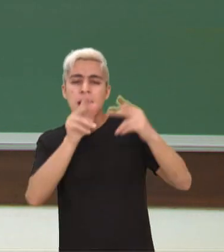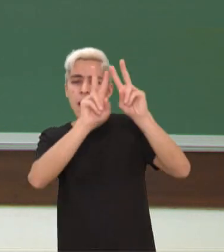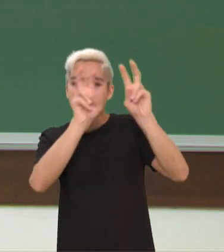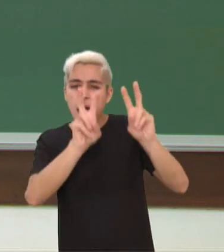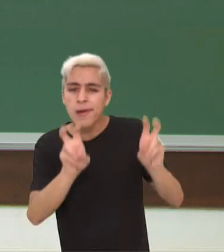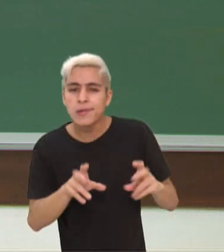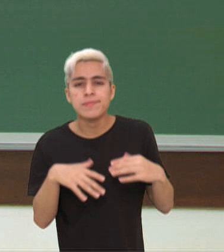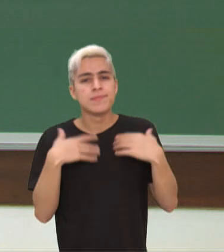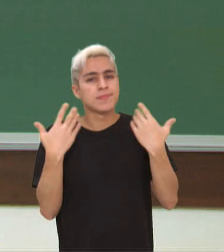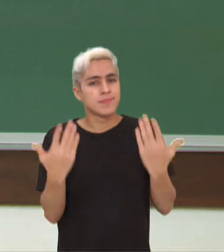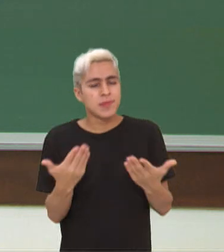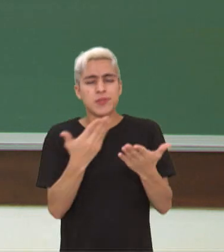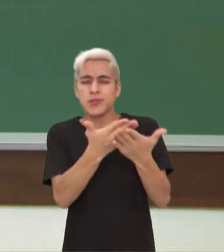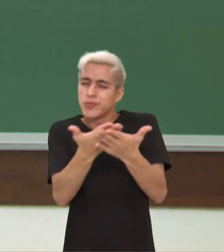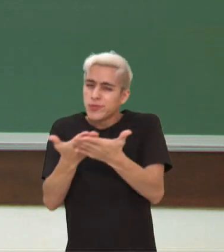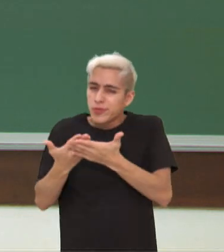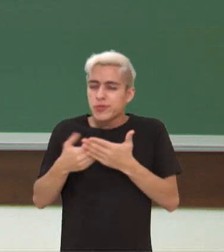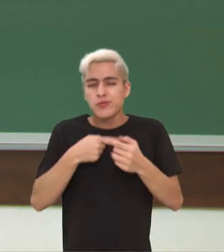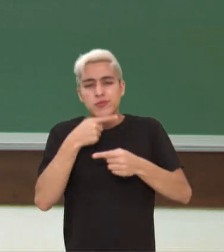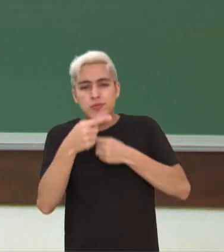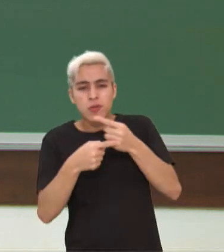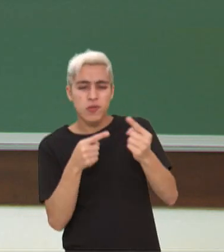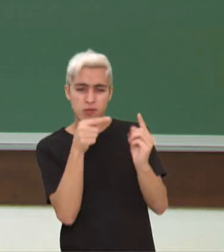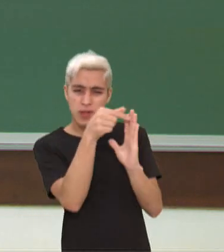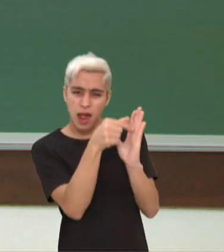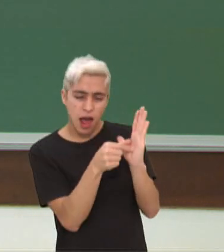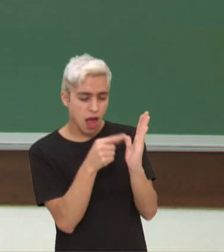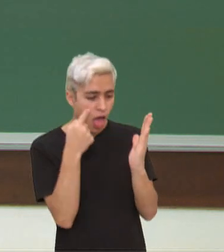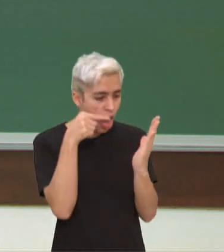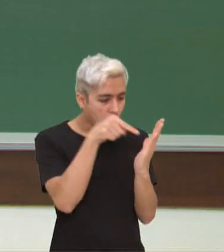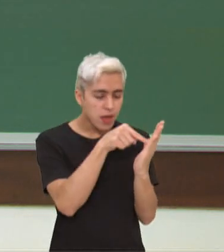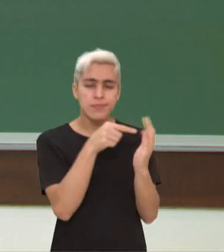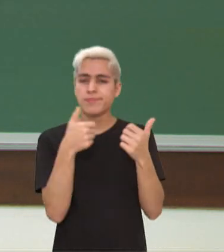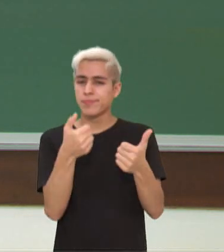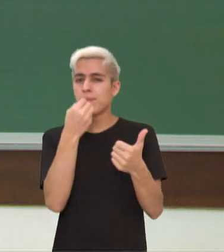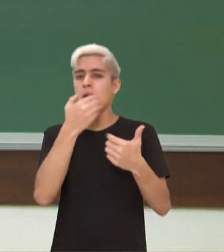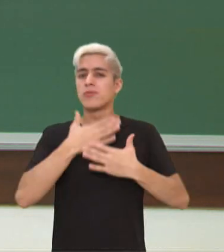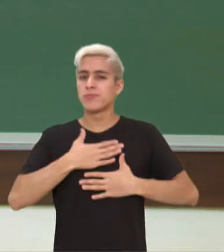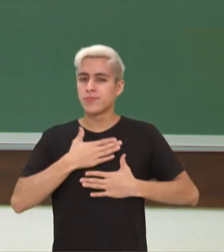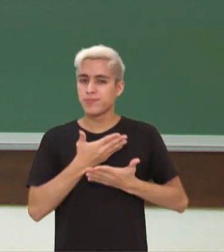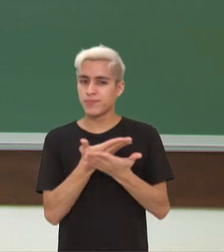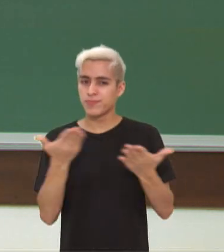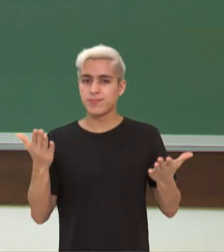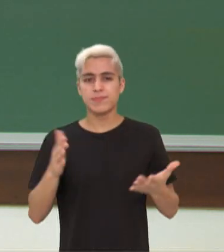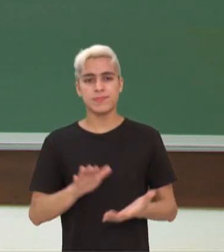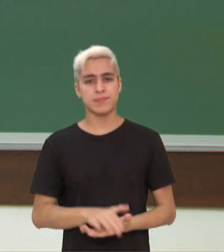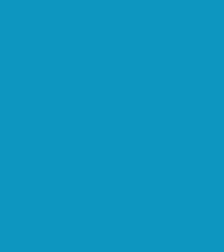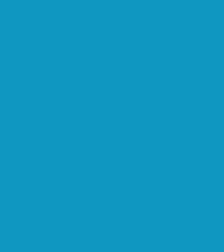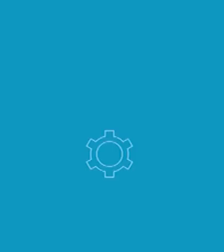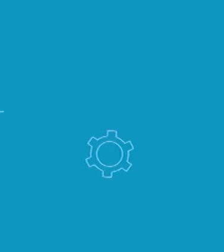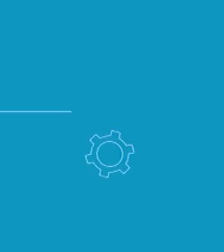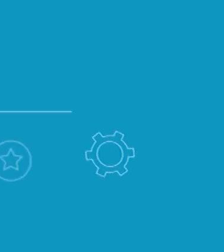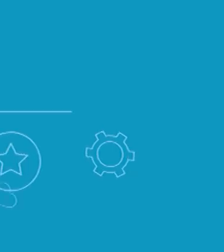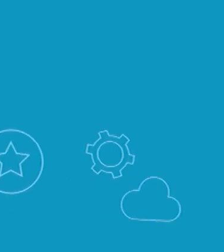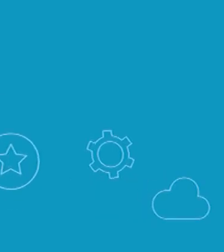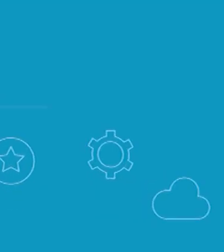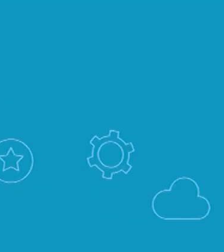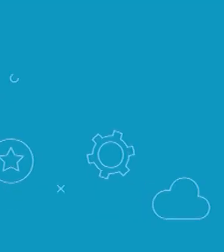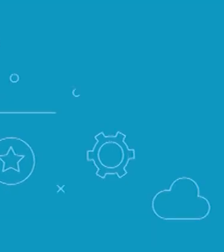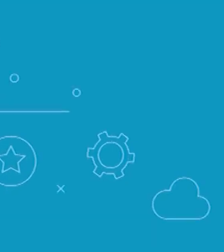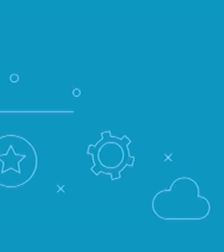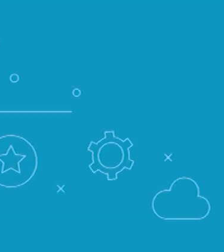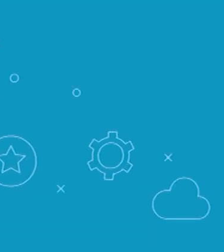assuntos. Estudem, dúvidas no aplicativo. Bom descanso para vocês.